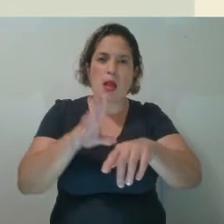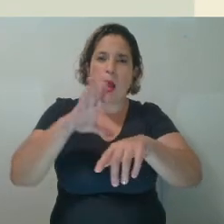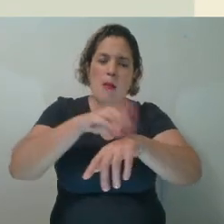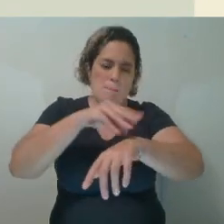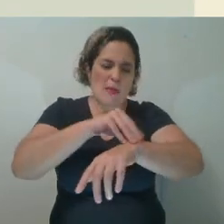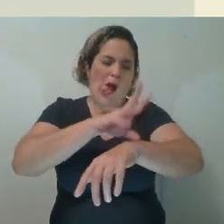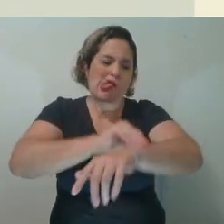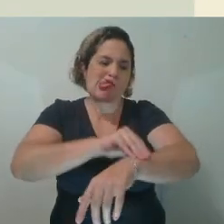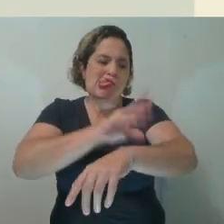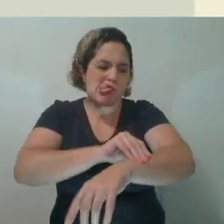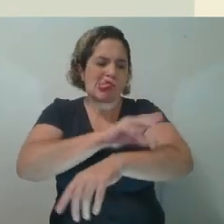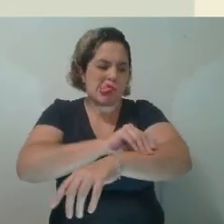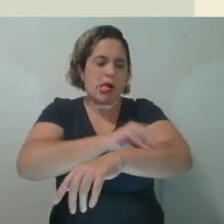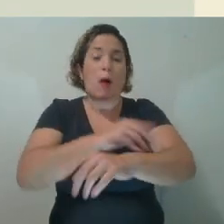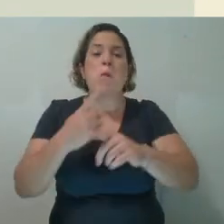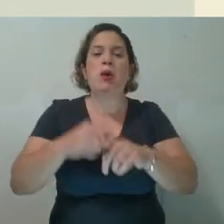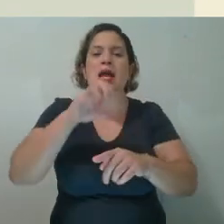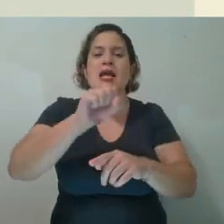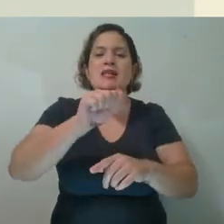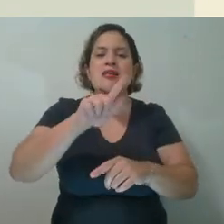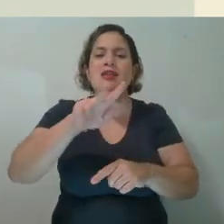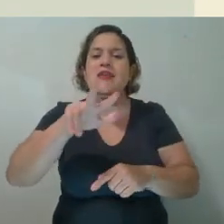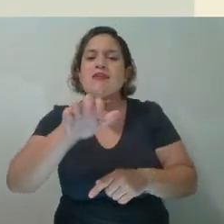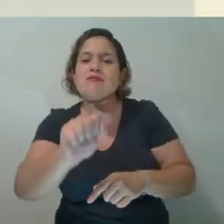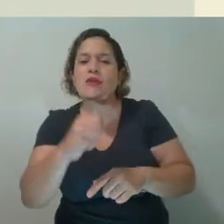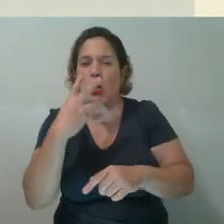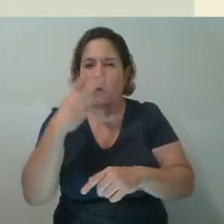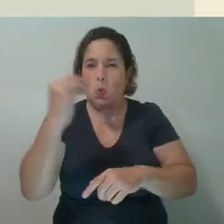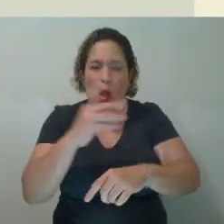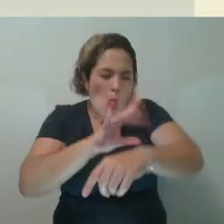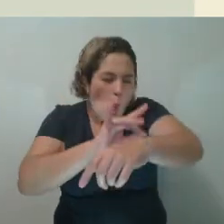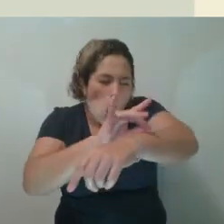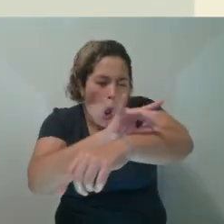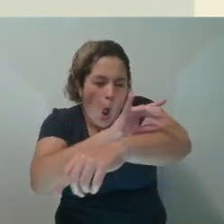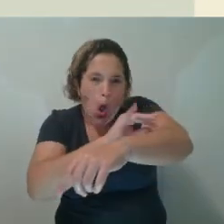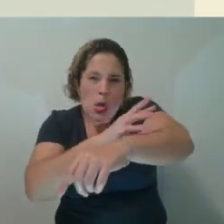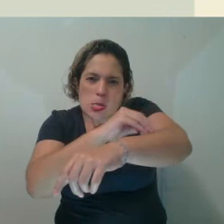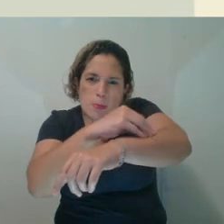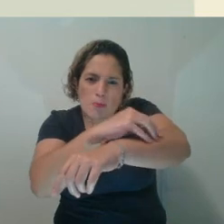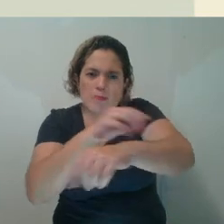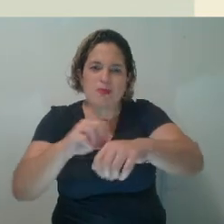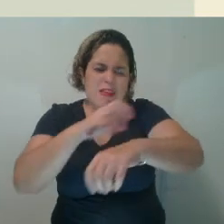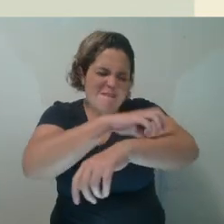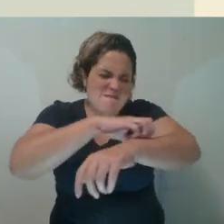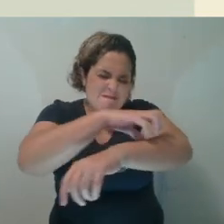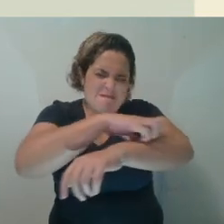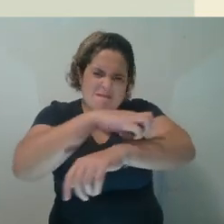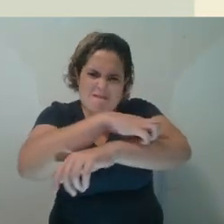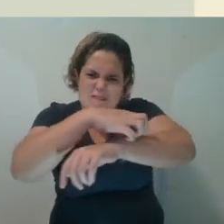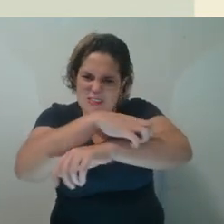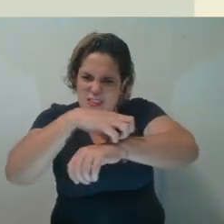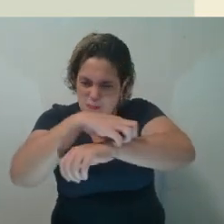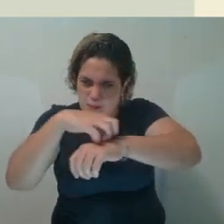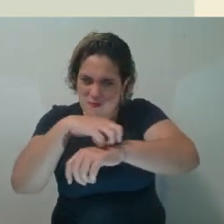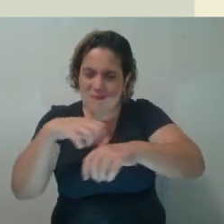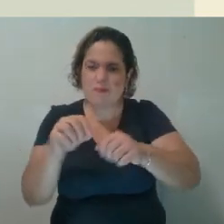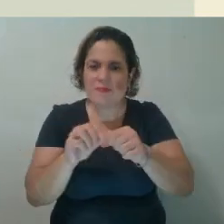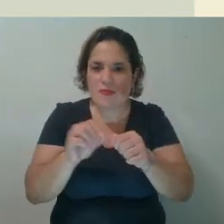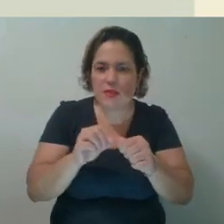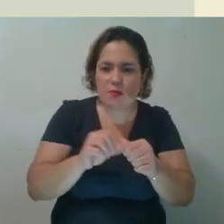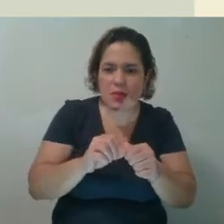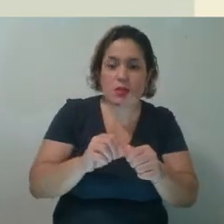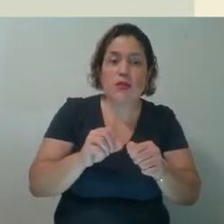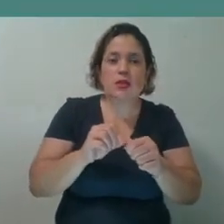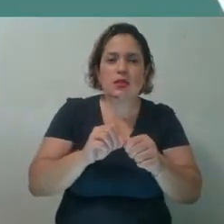que poderia ser por conta da saliva dos coiotes, arranhões superficiais próximos à pele avulsionada